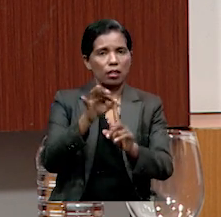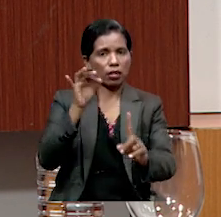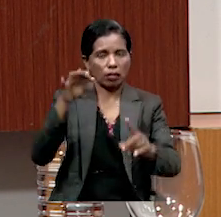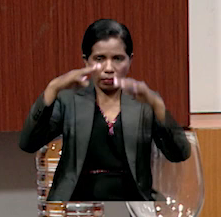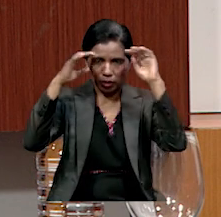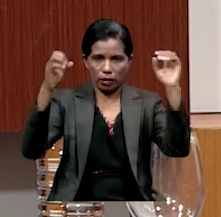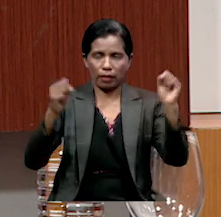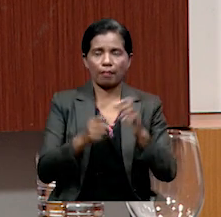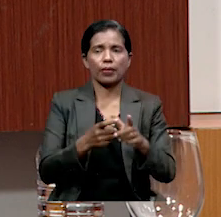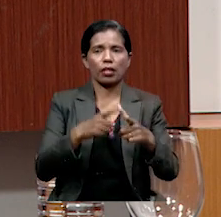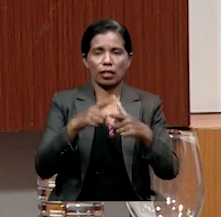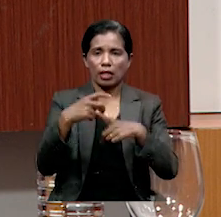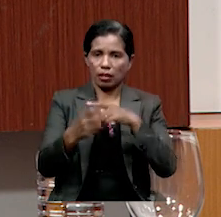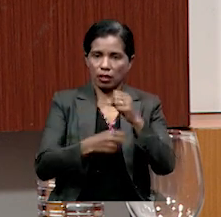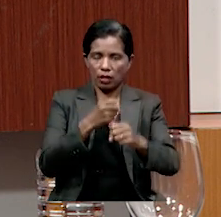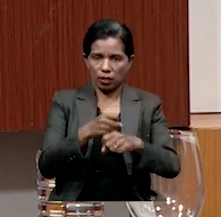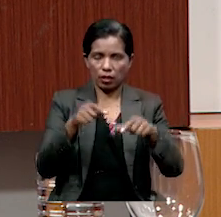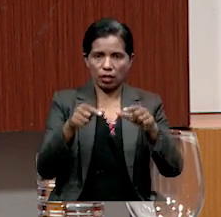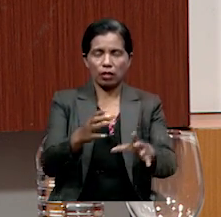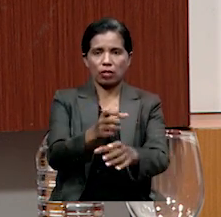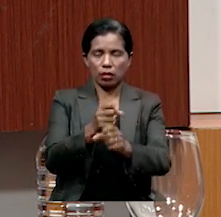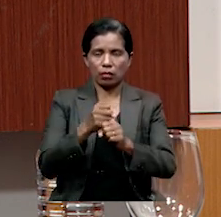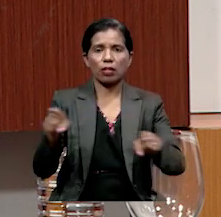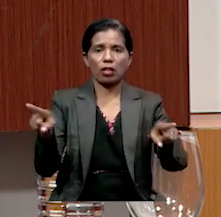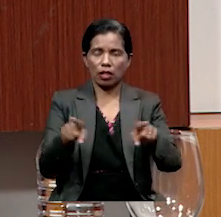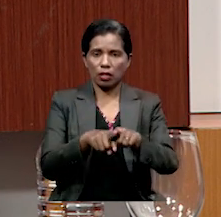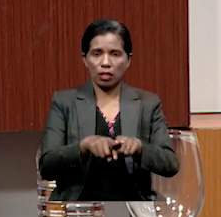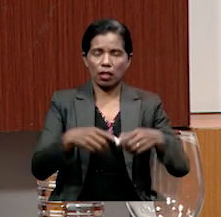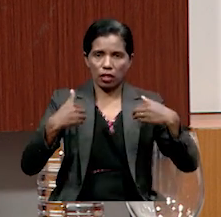até o período da NBE que assume função nessa